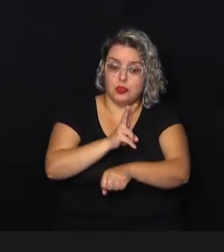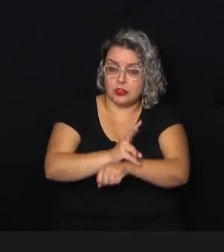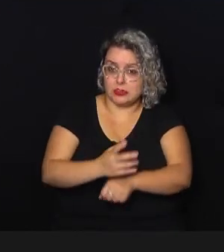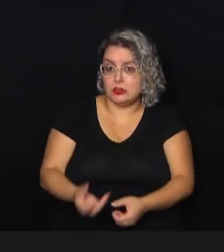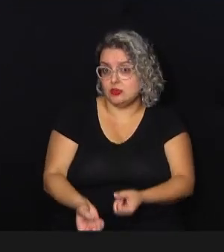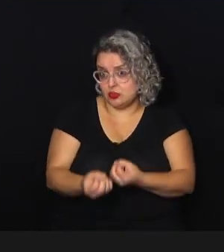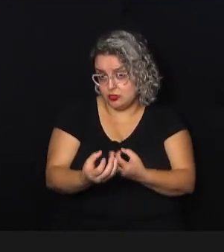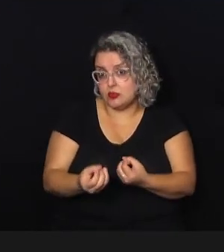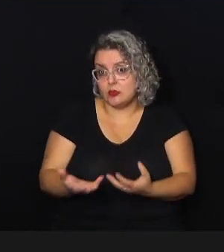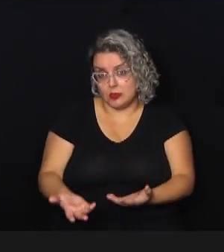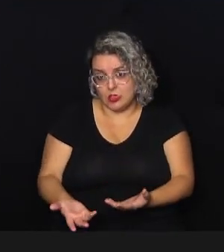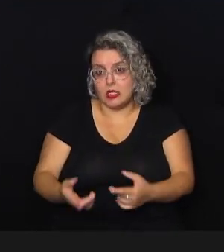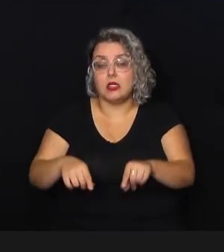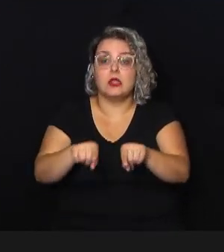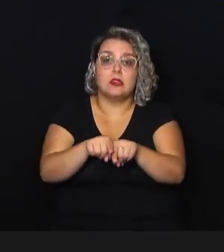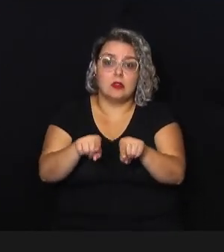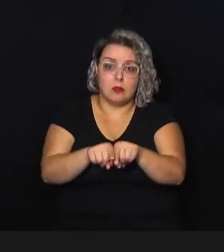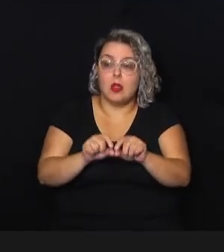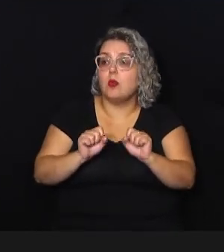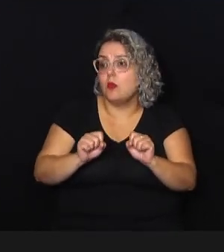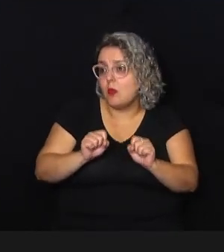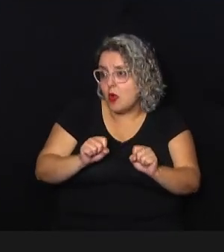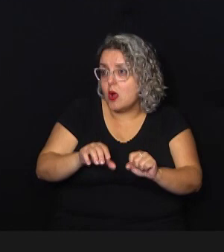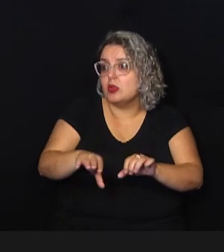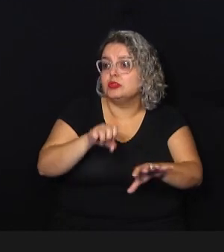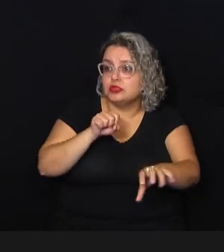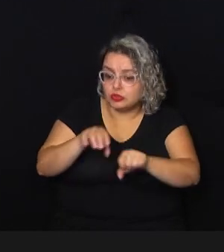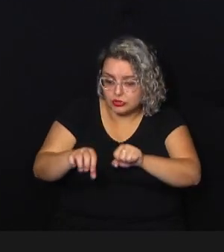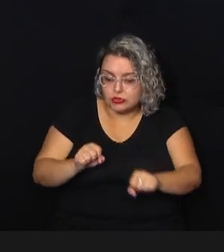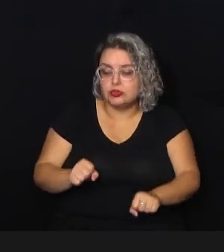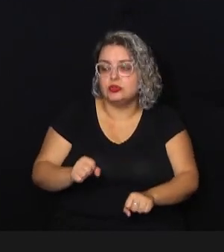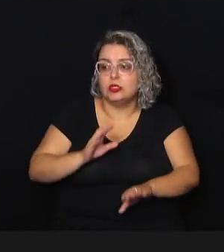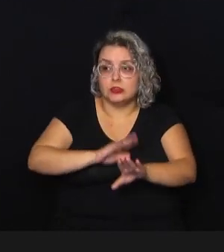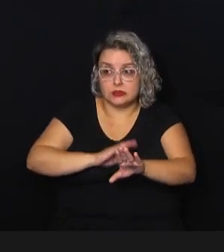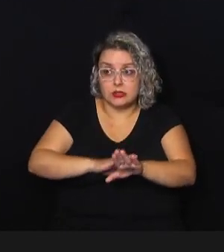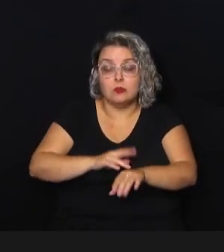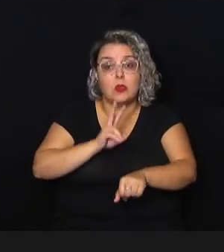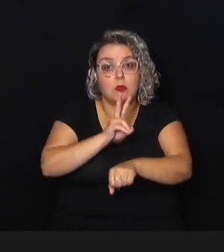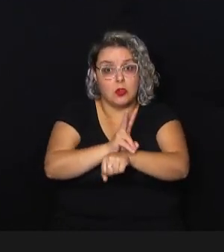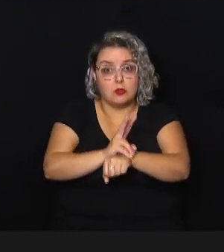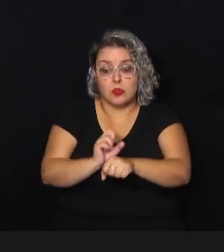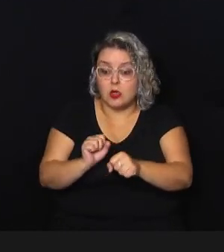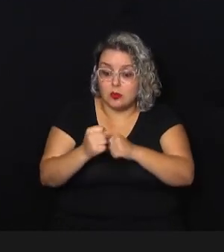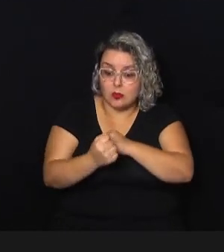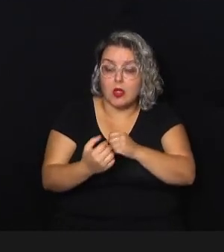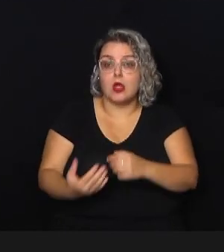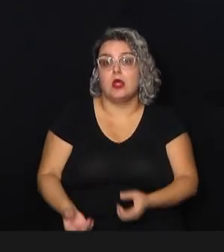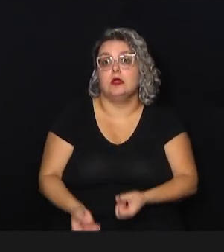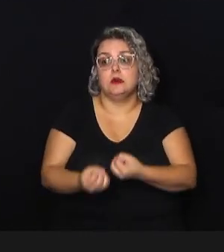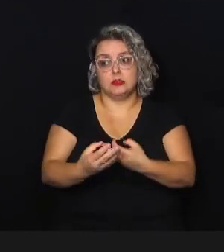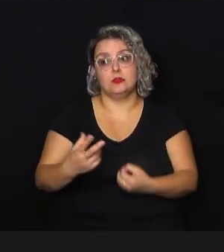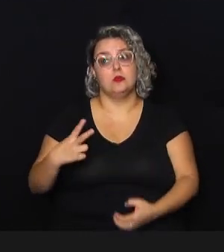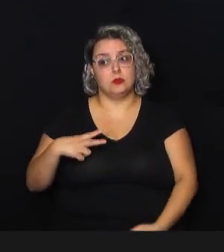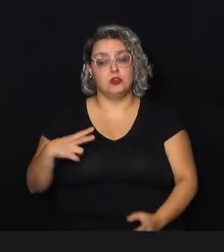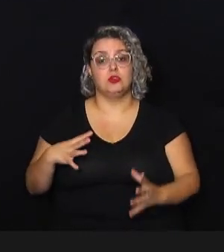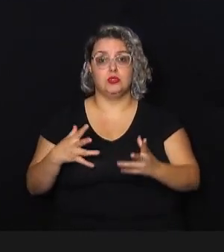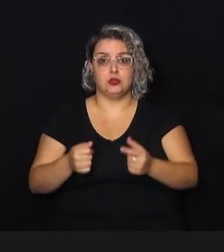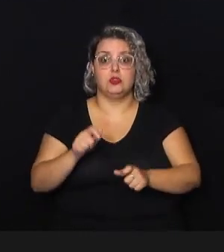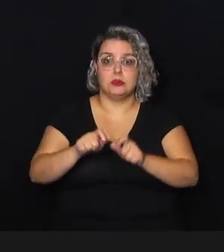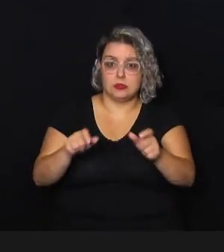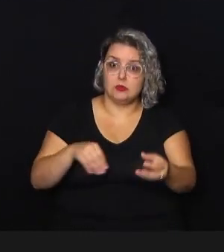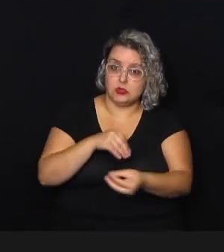né? E ela também pode adotar algumas medidas necessárias para proteger os dados pessoais de todas essas pessoas